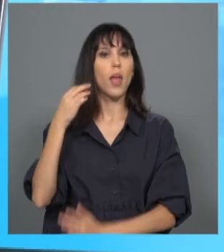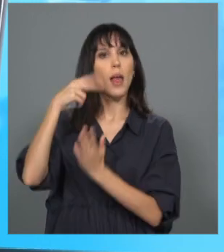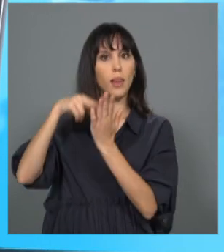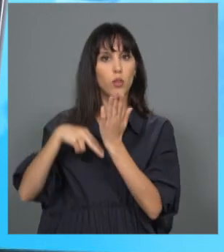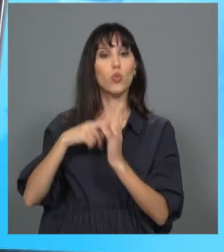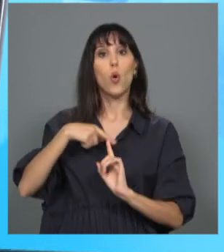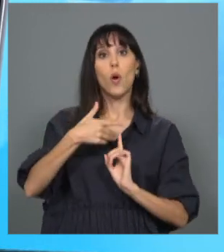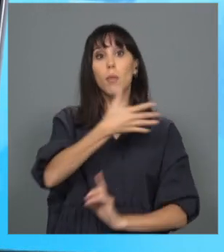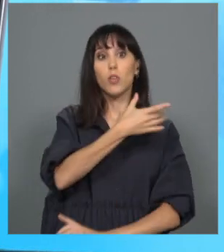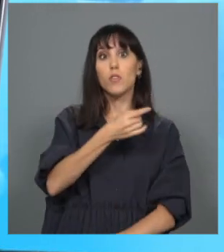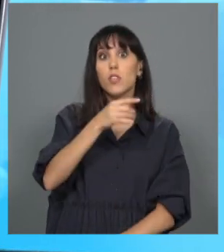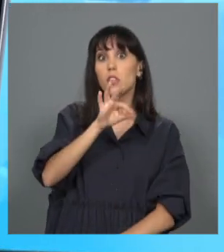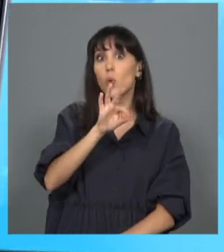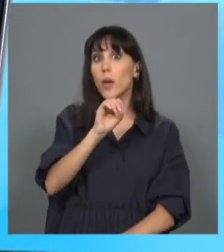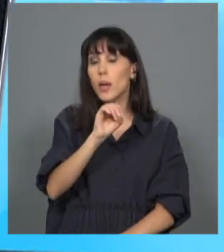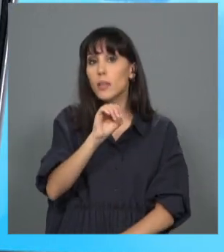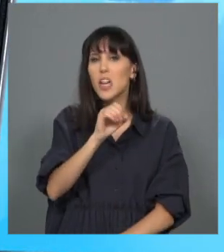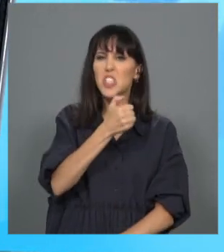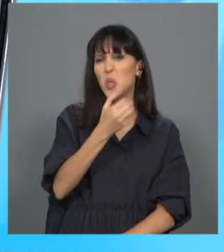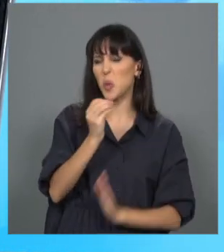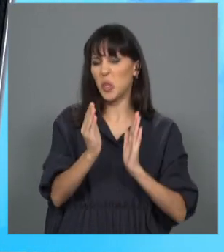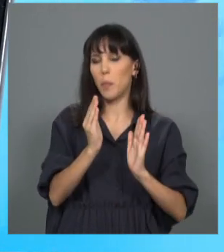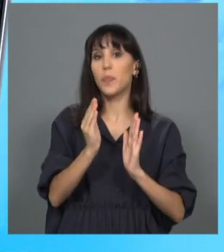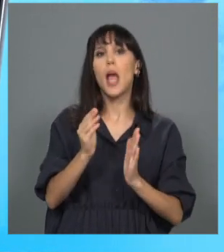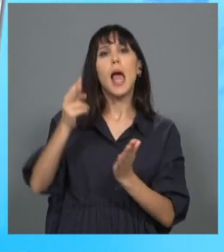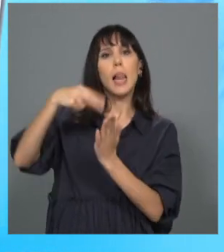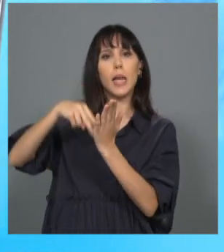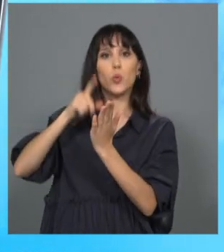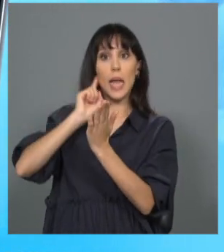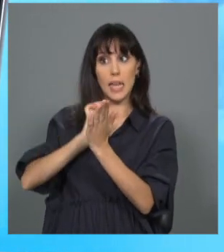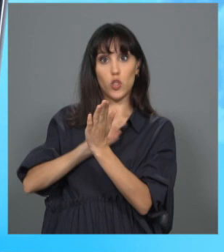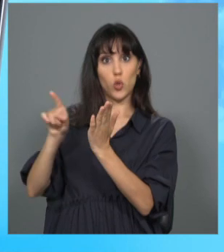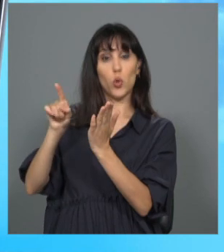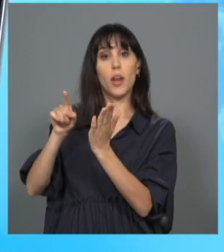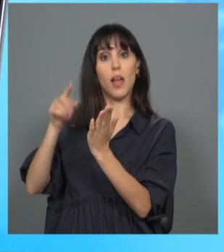em 1940, 1950, aquelas leituras que a senhora lê do livro